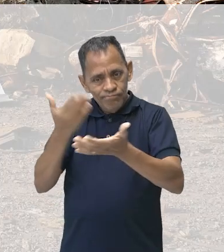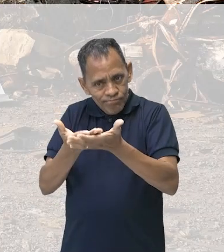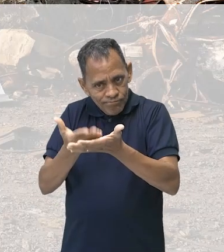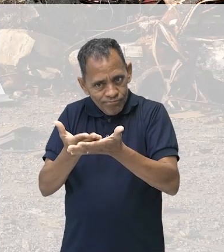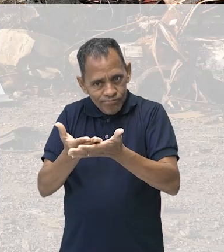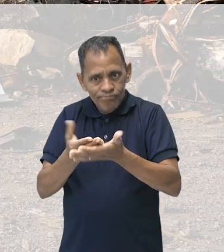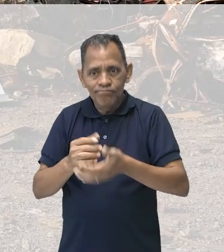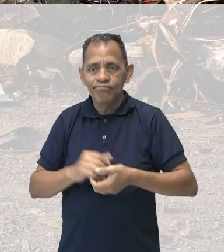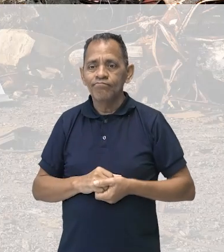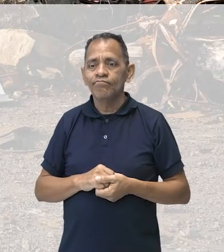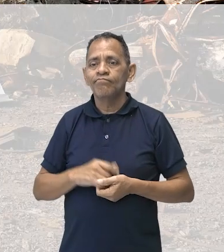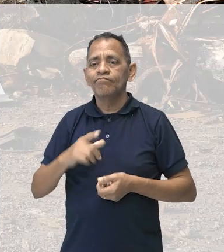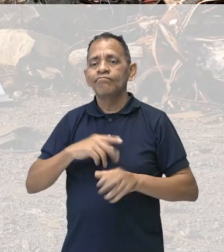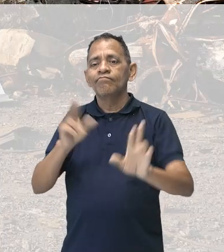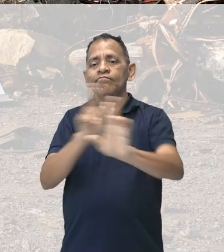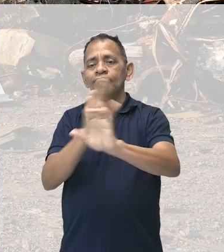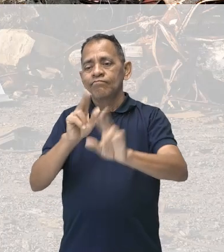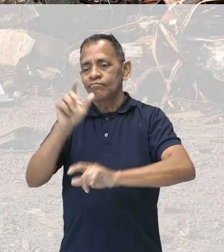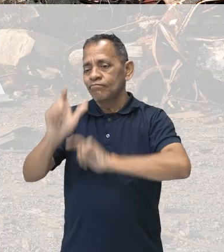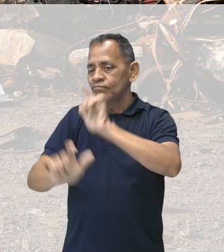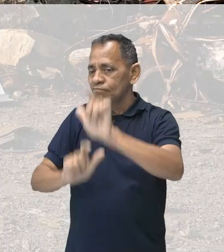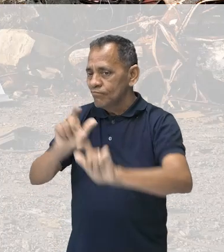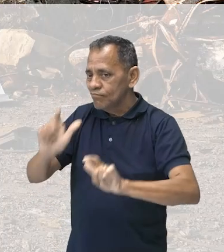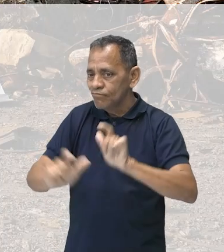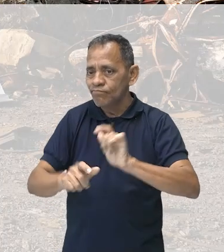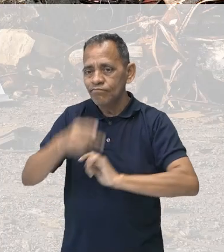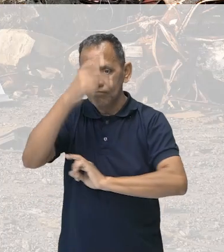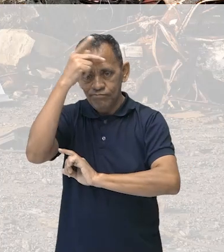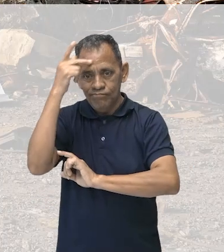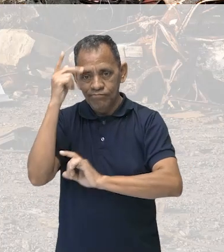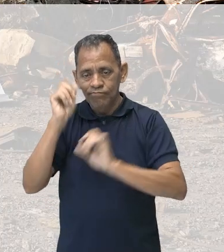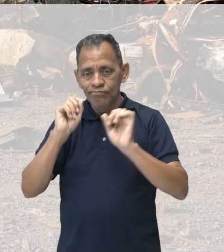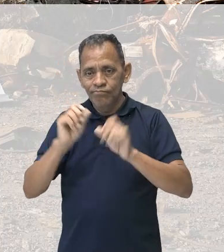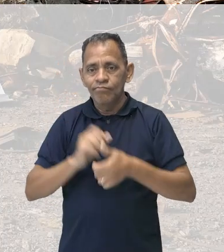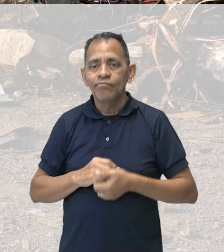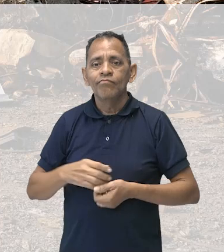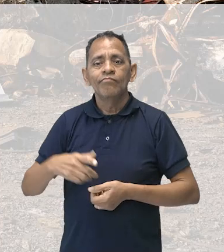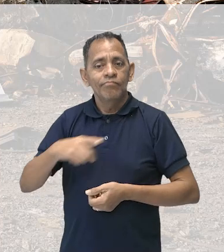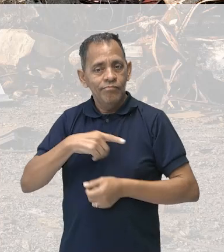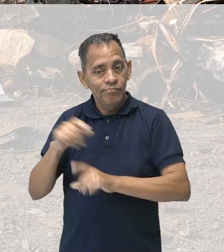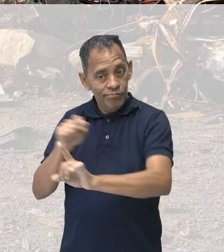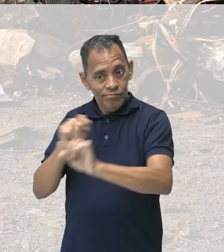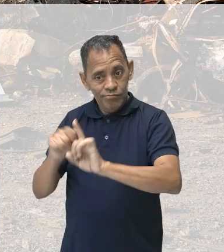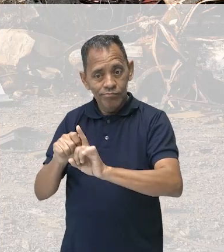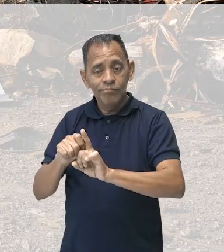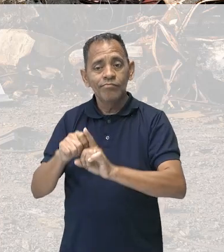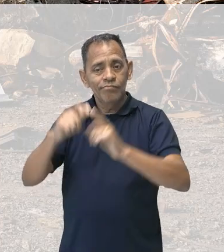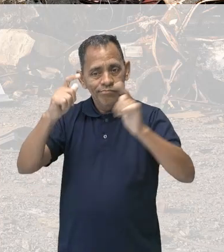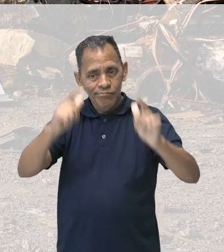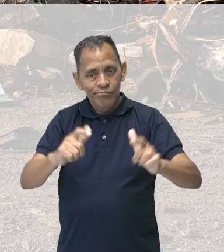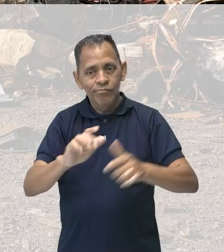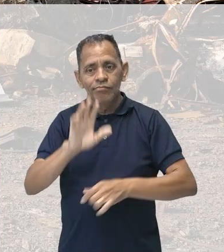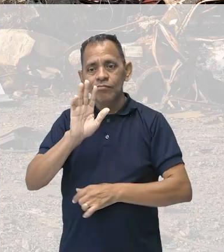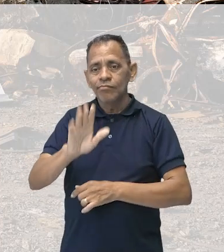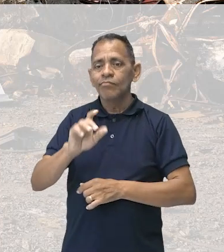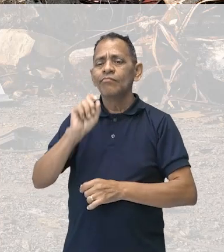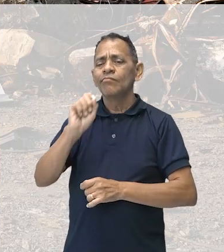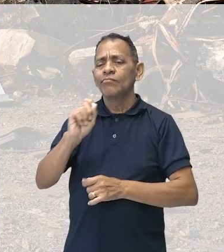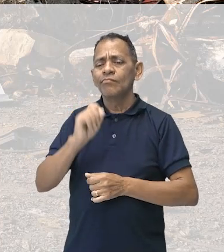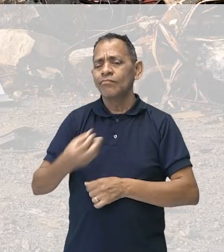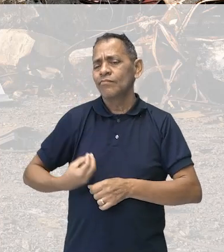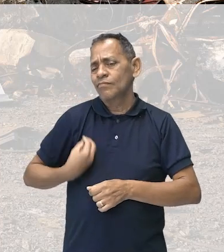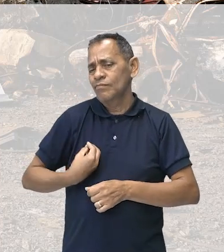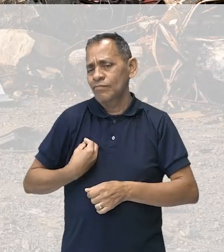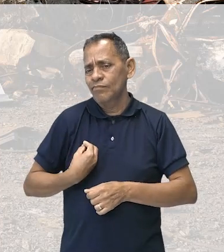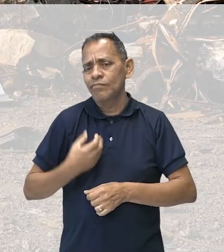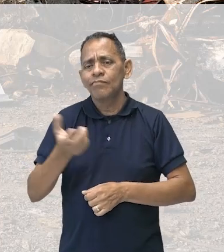estar relacionados à população, a pessoa, existe uma sociedade ali. Porém, quem é que vai viver,